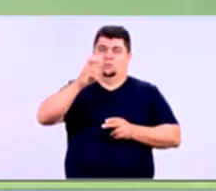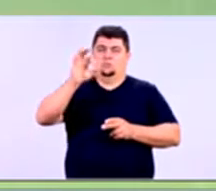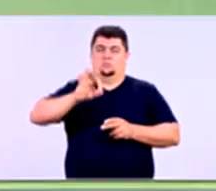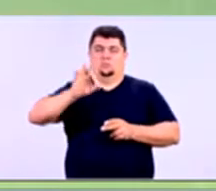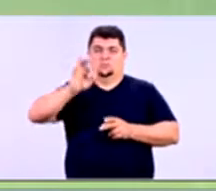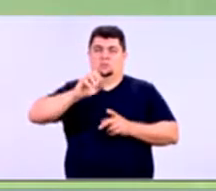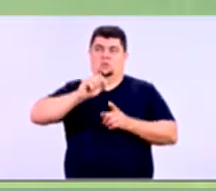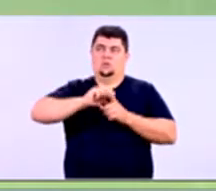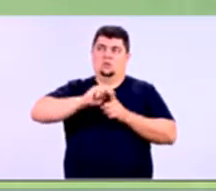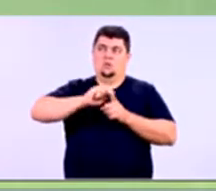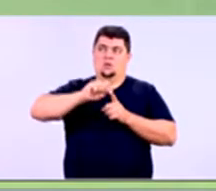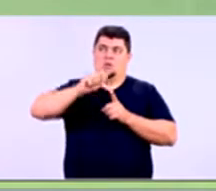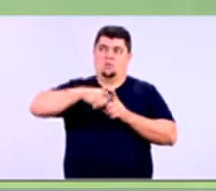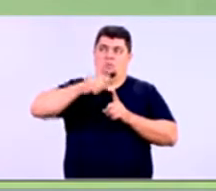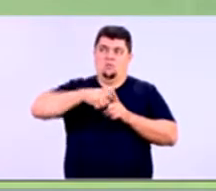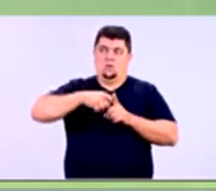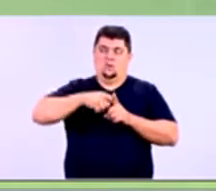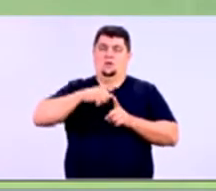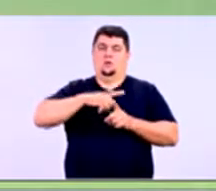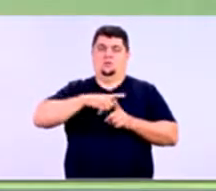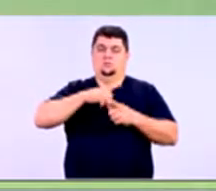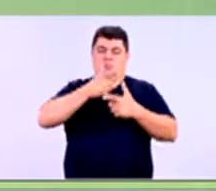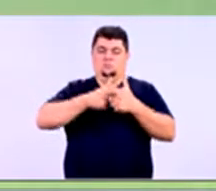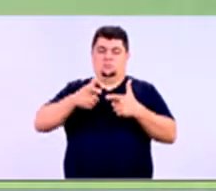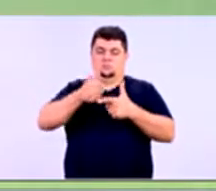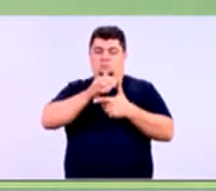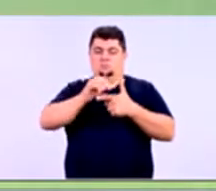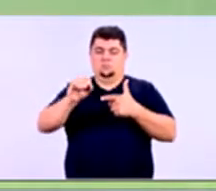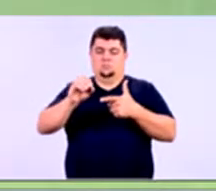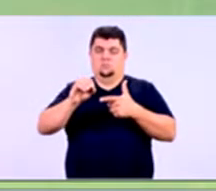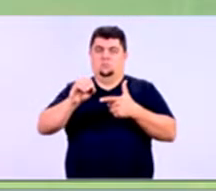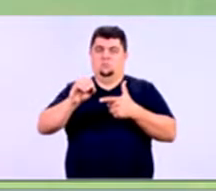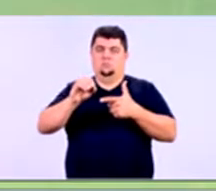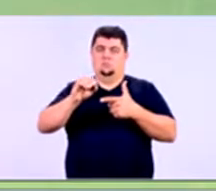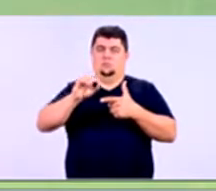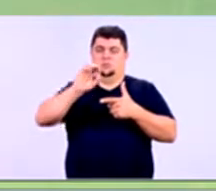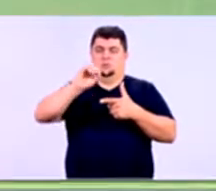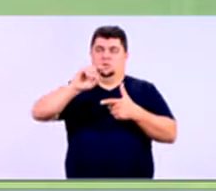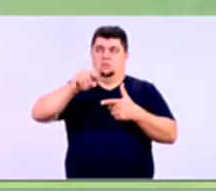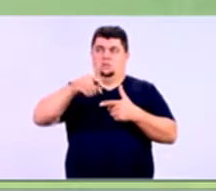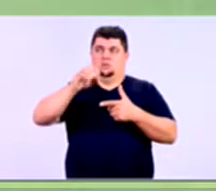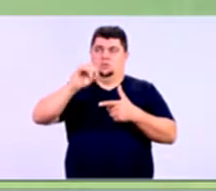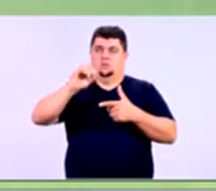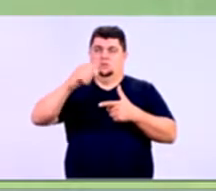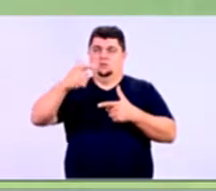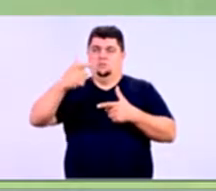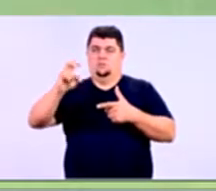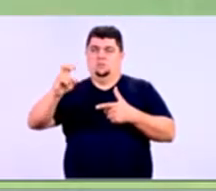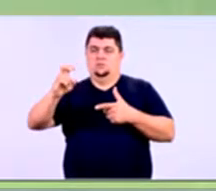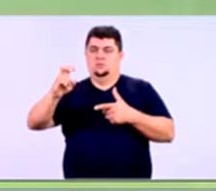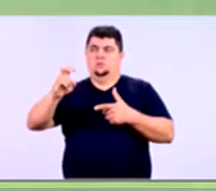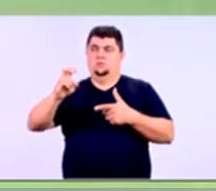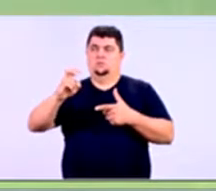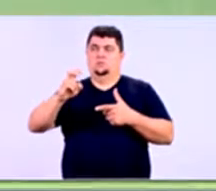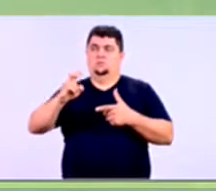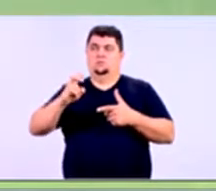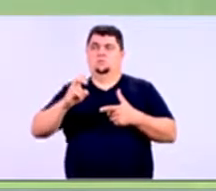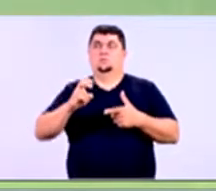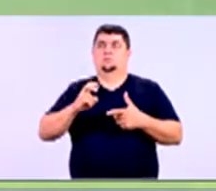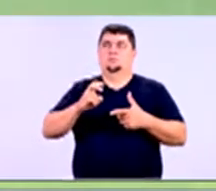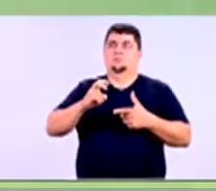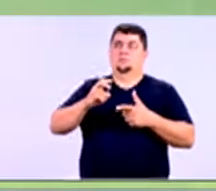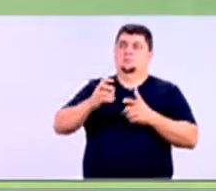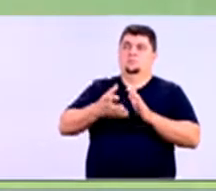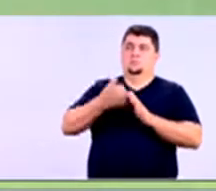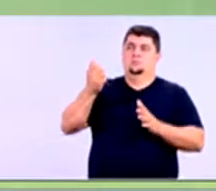2% ao mês, está em meses e o tempo em meses, então isso não tem problema. Eliminando o sinal de